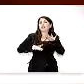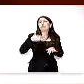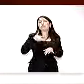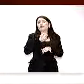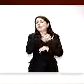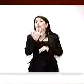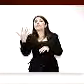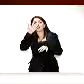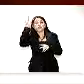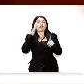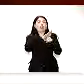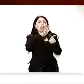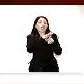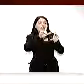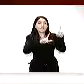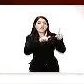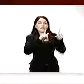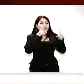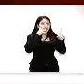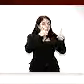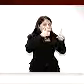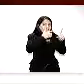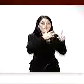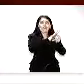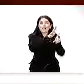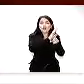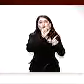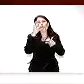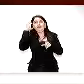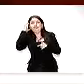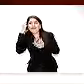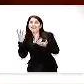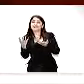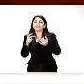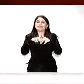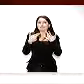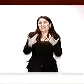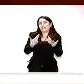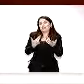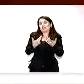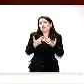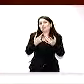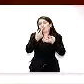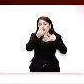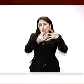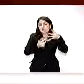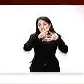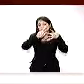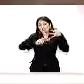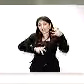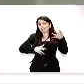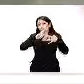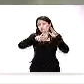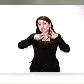também reduz e parece que que é esse o entendimento aqui que houve do conselheir é e